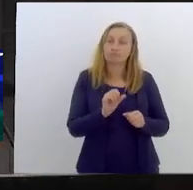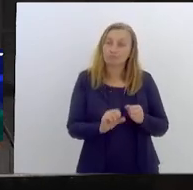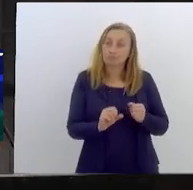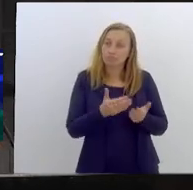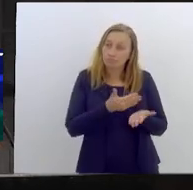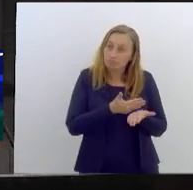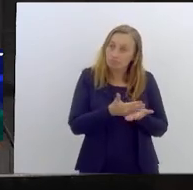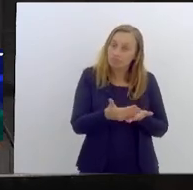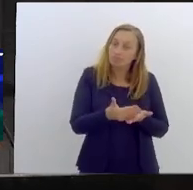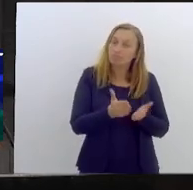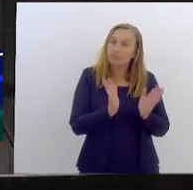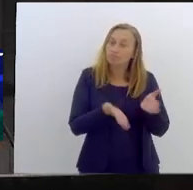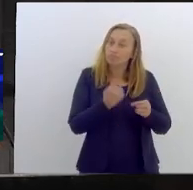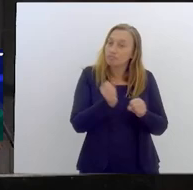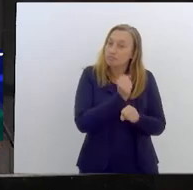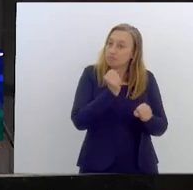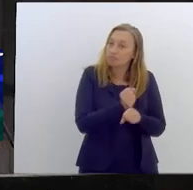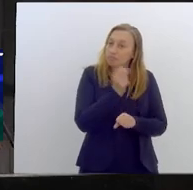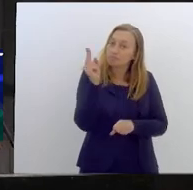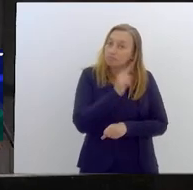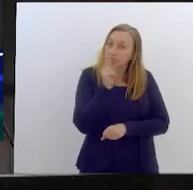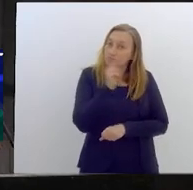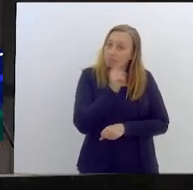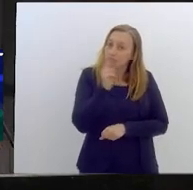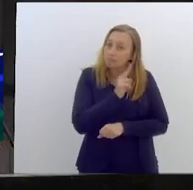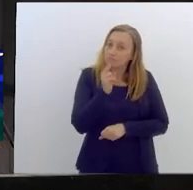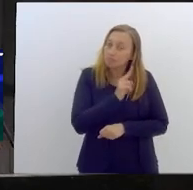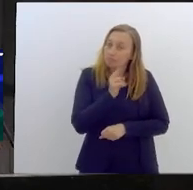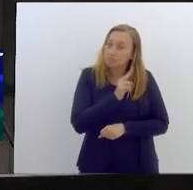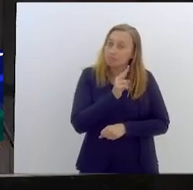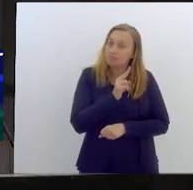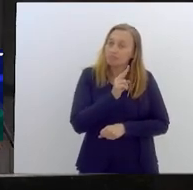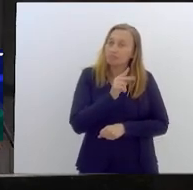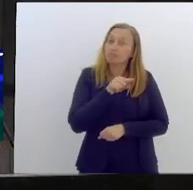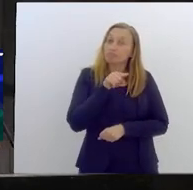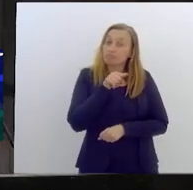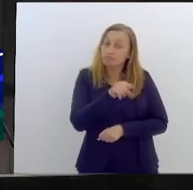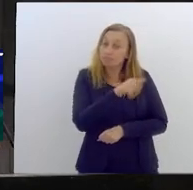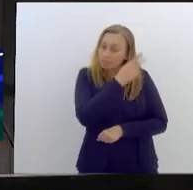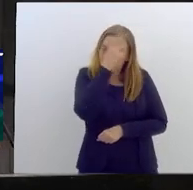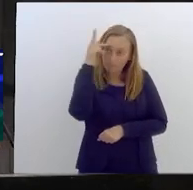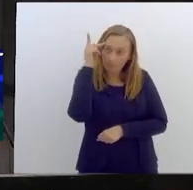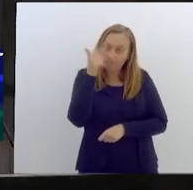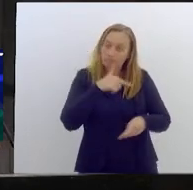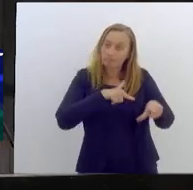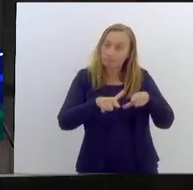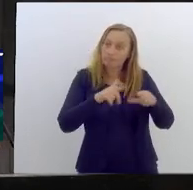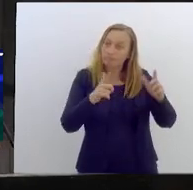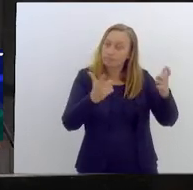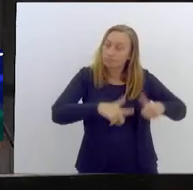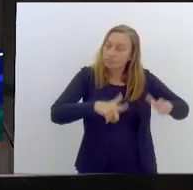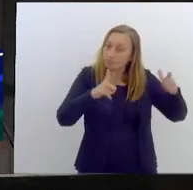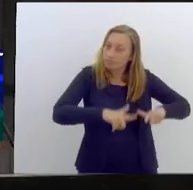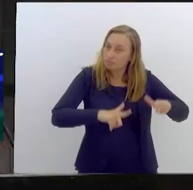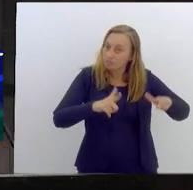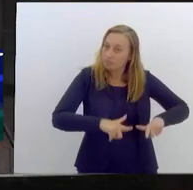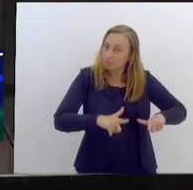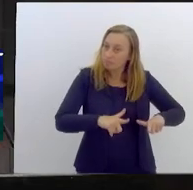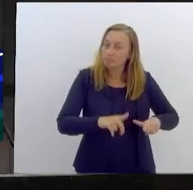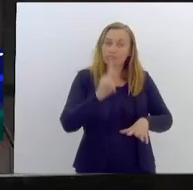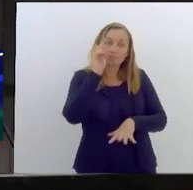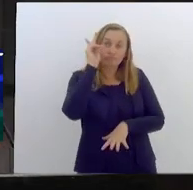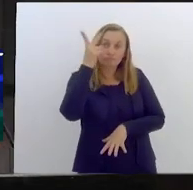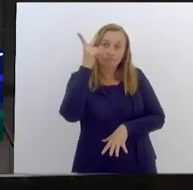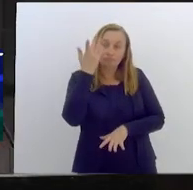início, as obras emergenciais, para que aquelas pessoas que trabalham no arquivo público e para aquela